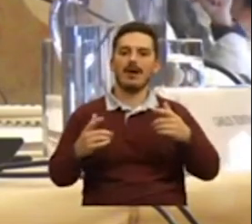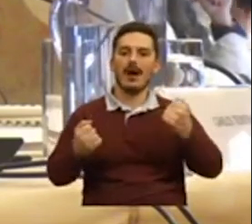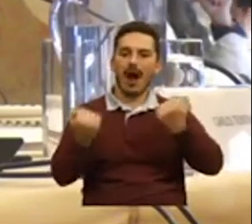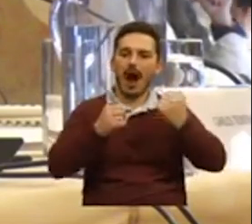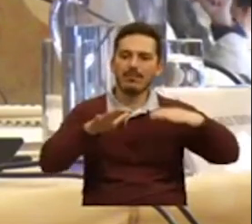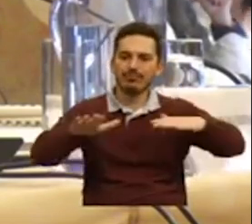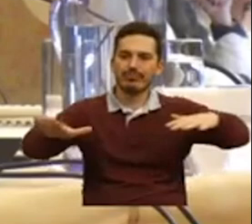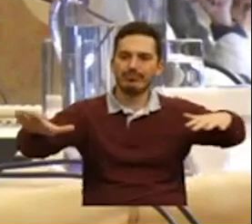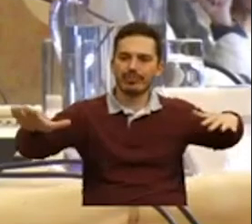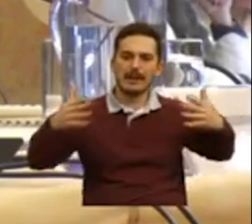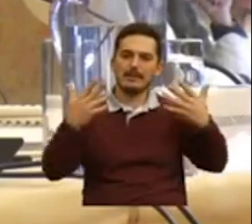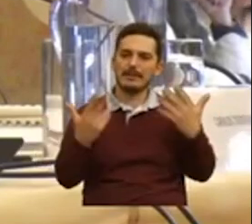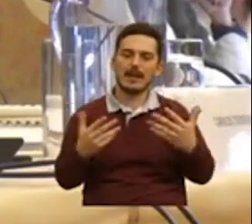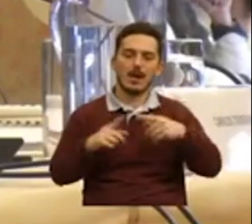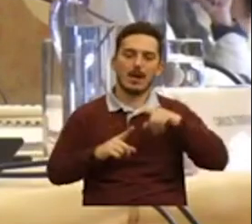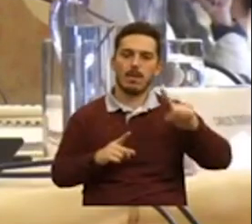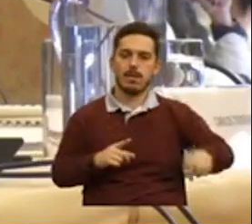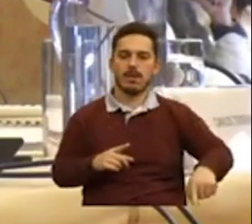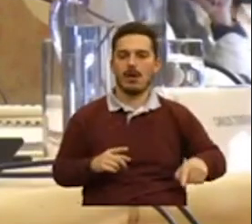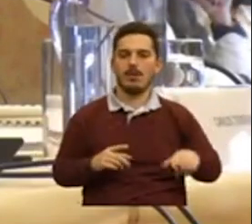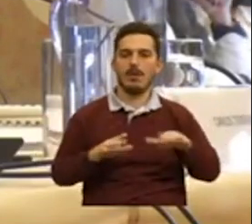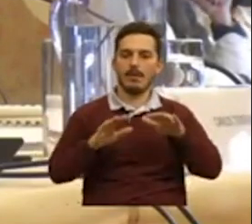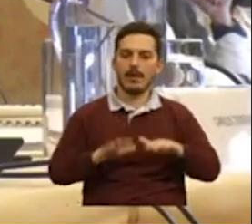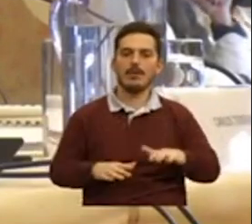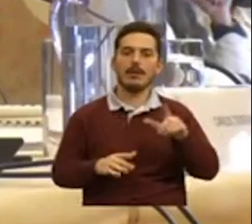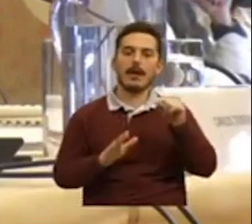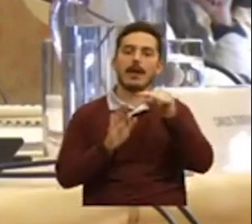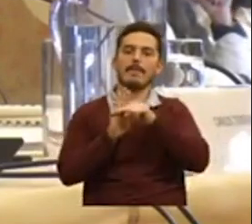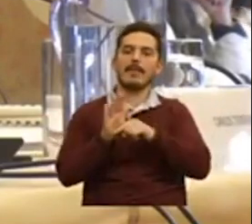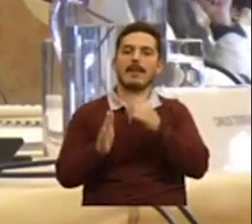Lisboa e de implementação